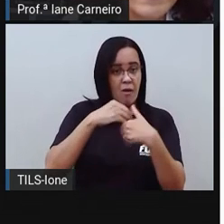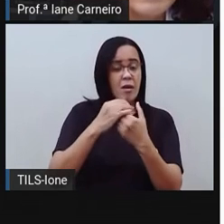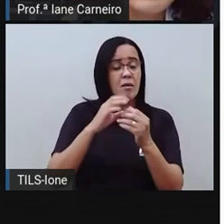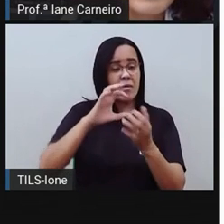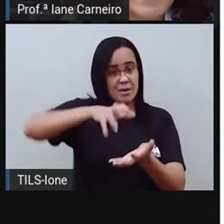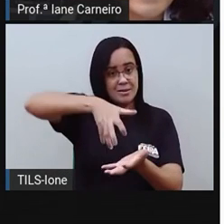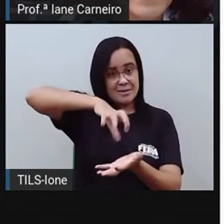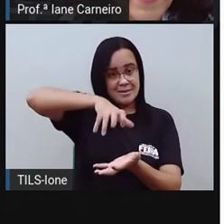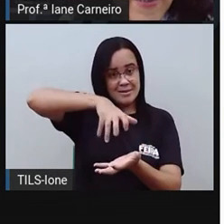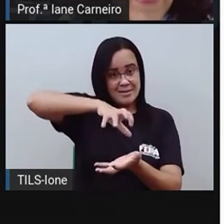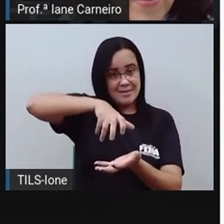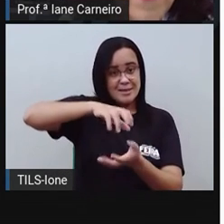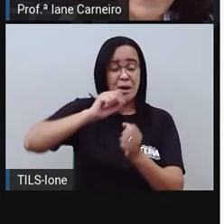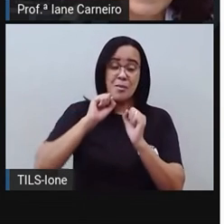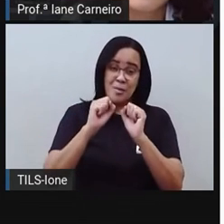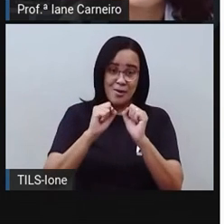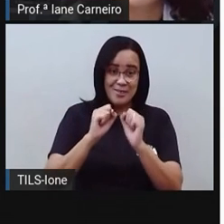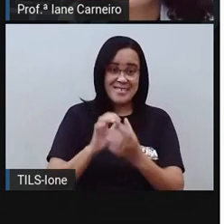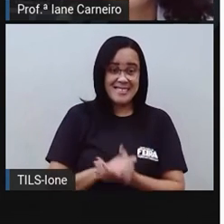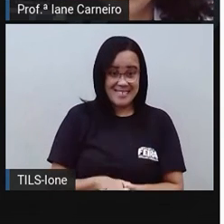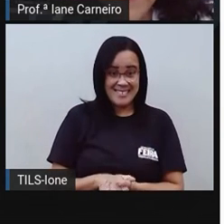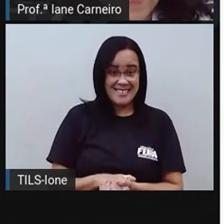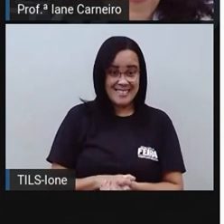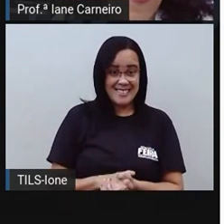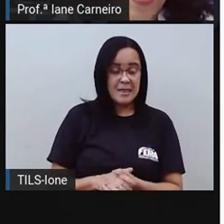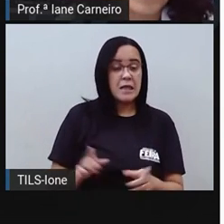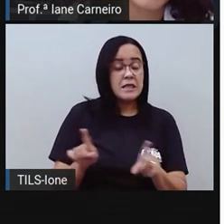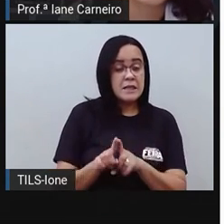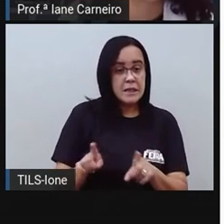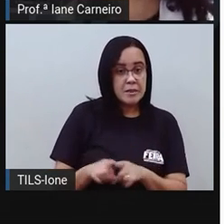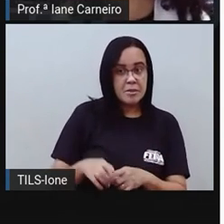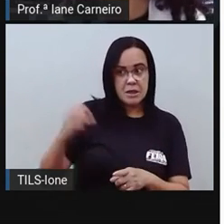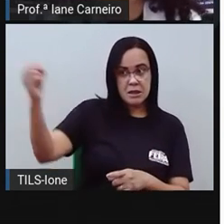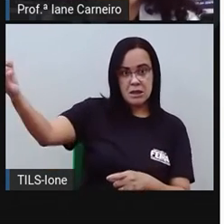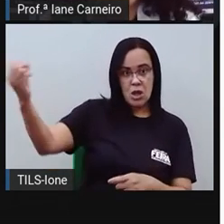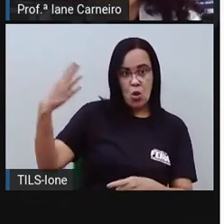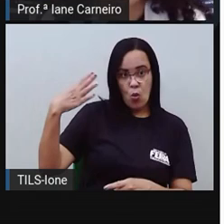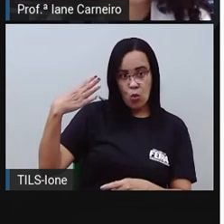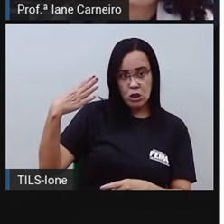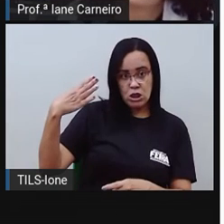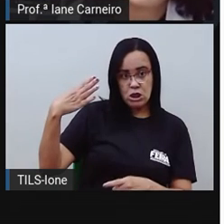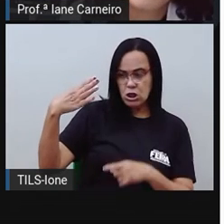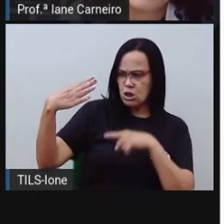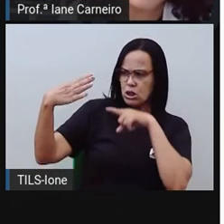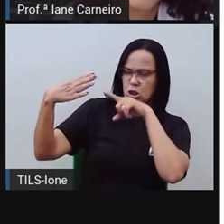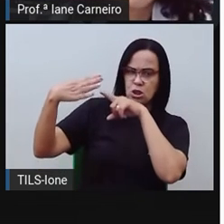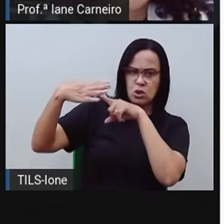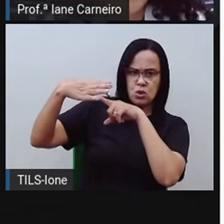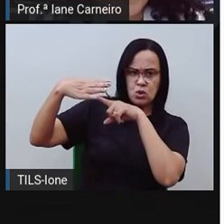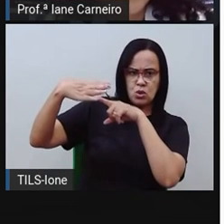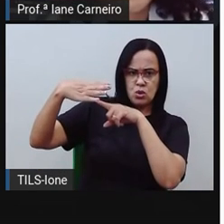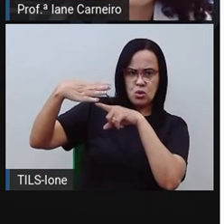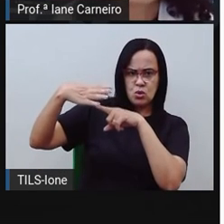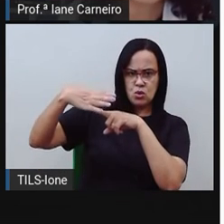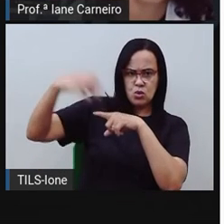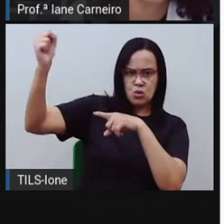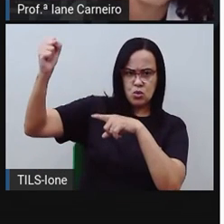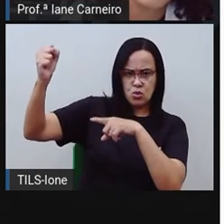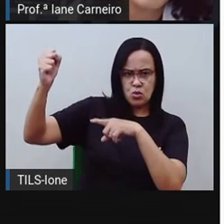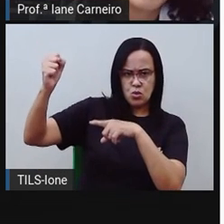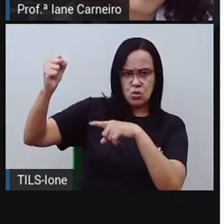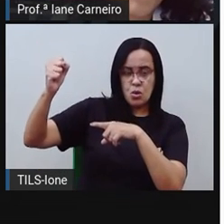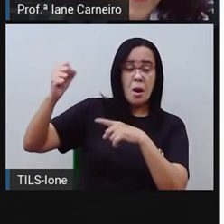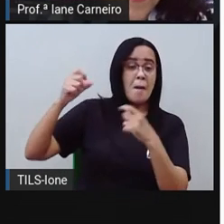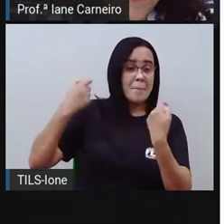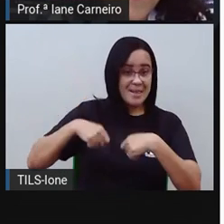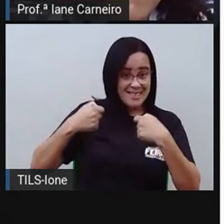Se acendeu, né? Se você acendeu a lâmpada do quarto, se você ligou a televisão, ligou o som, né? Se você ligou